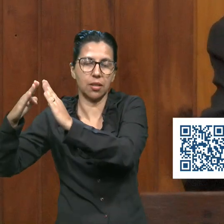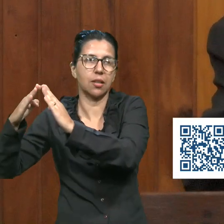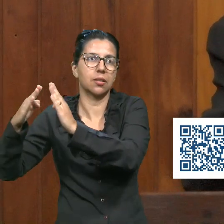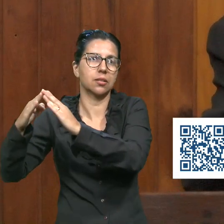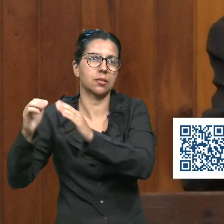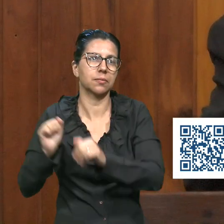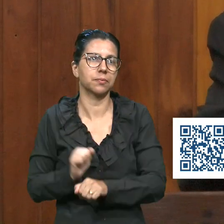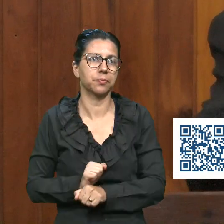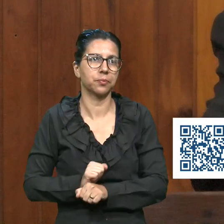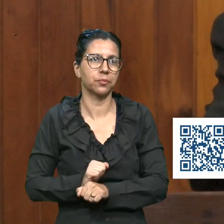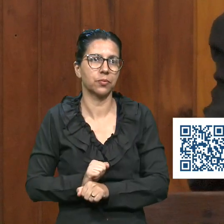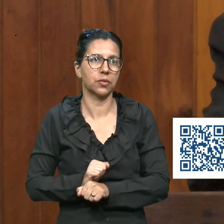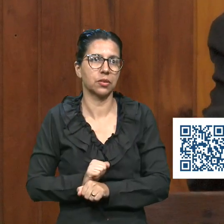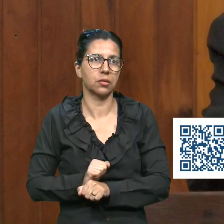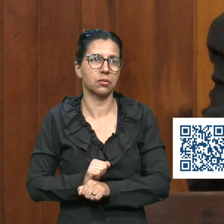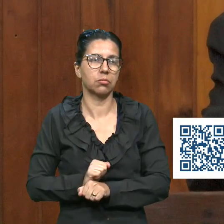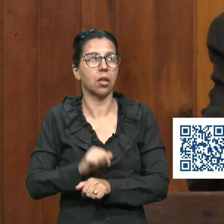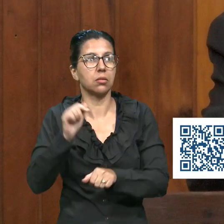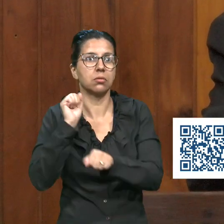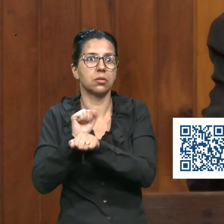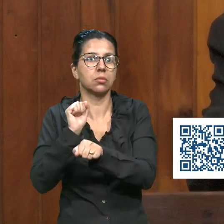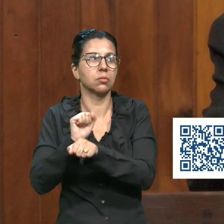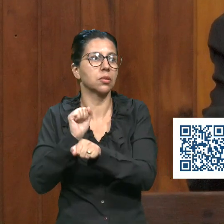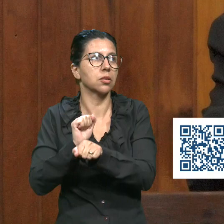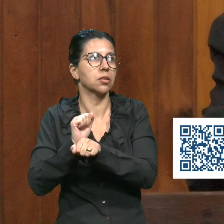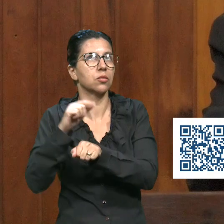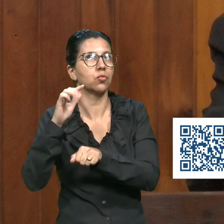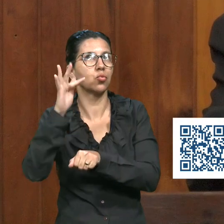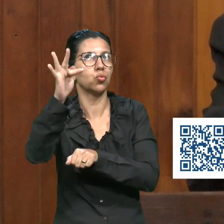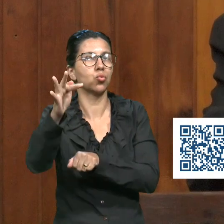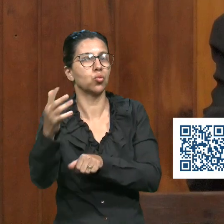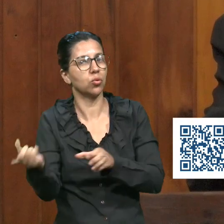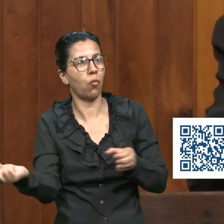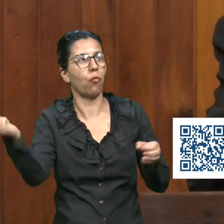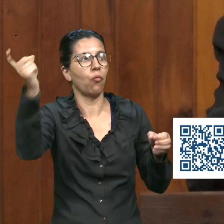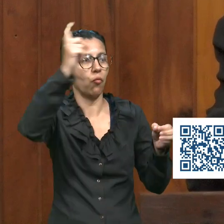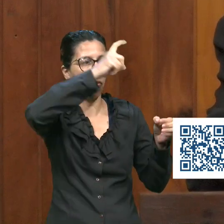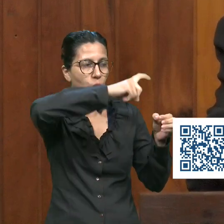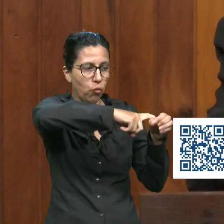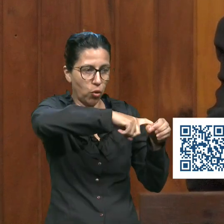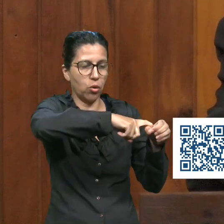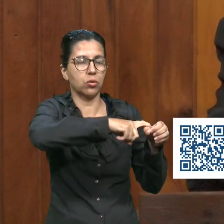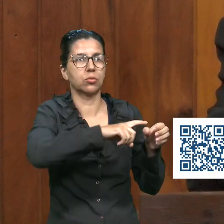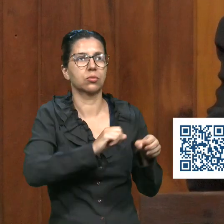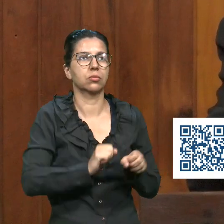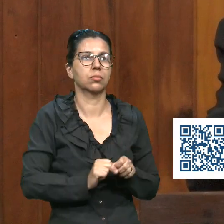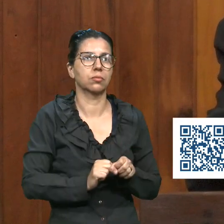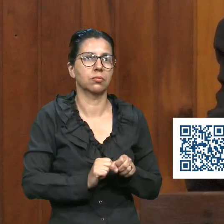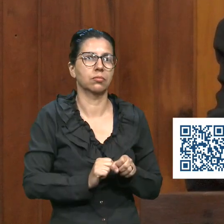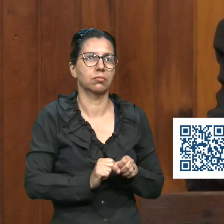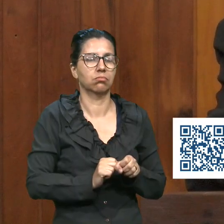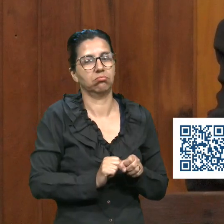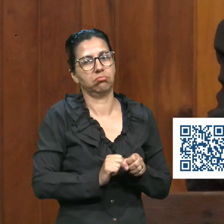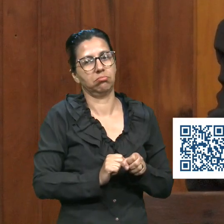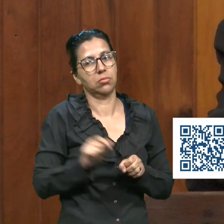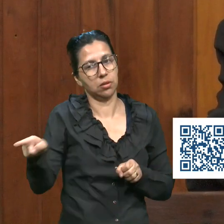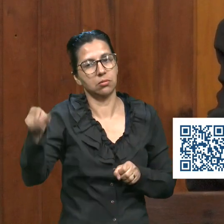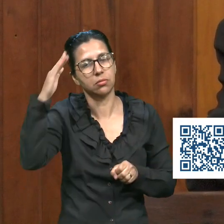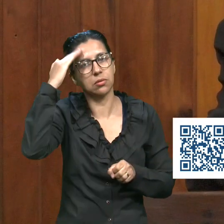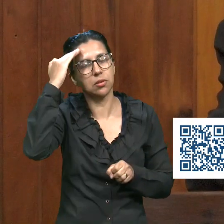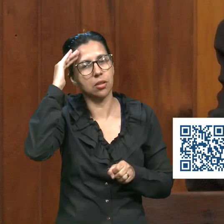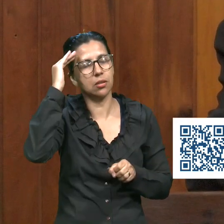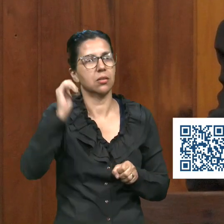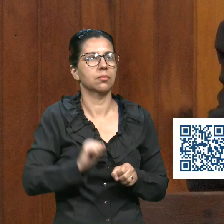a esperança de não poder voltar para os seus apartamentos. Evidente que isso precisa estar presente na vida de cada um